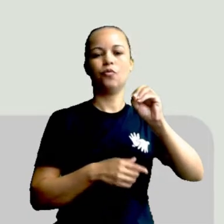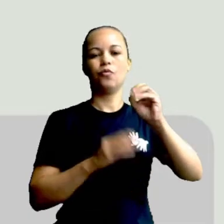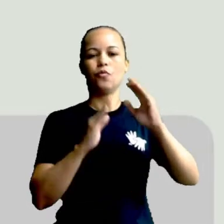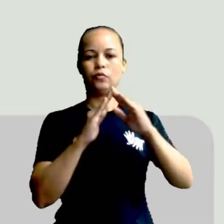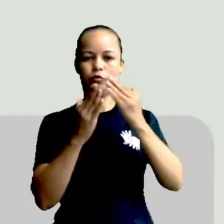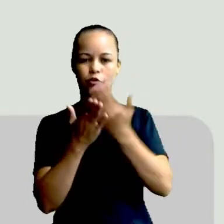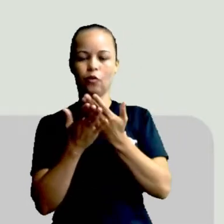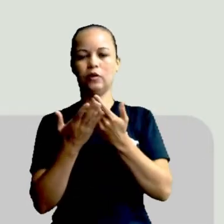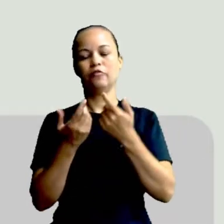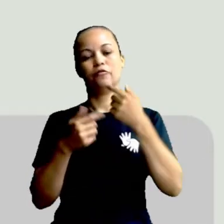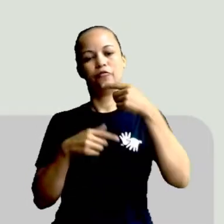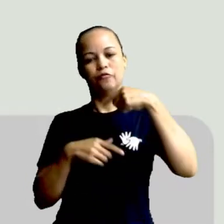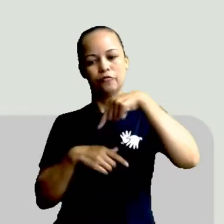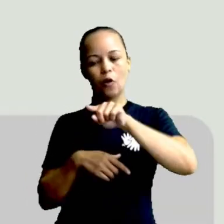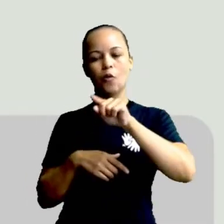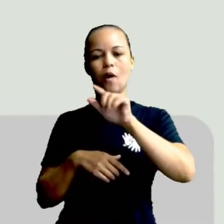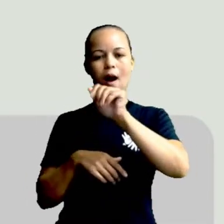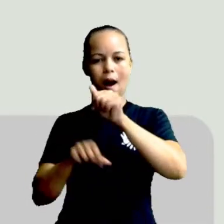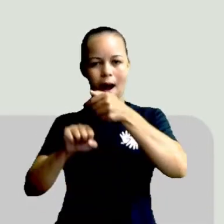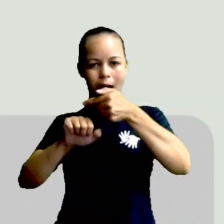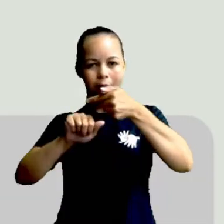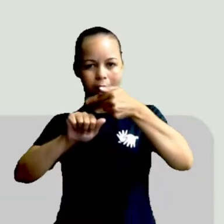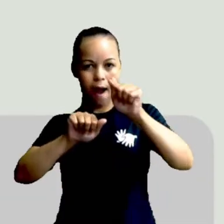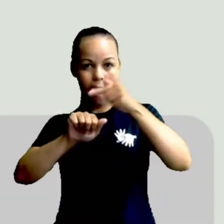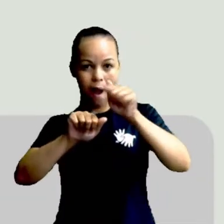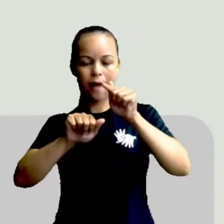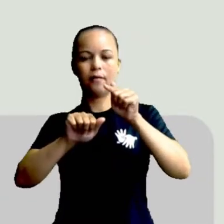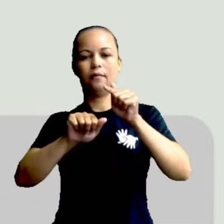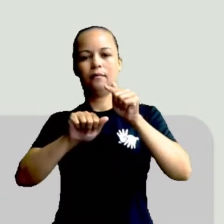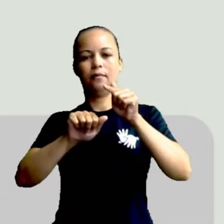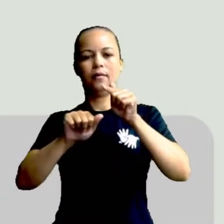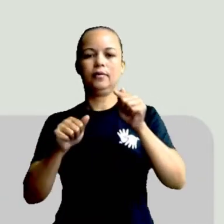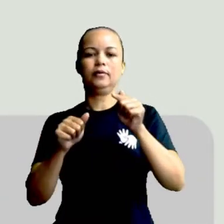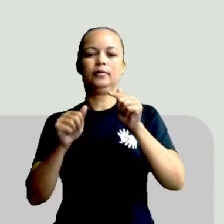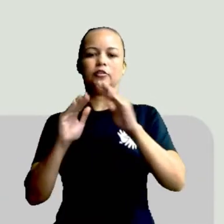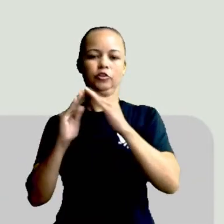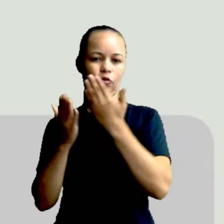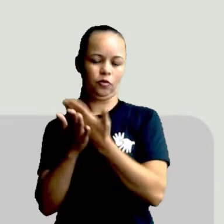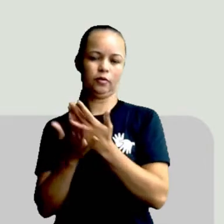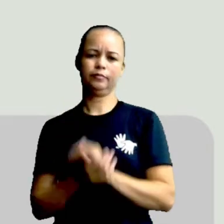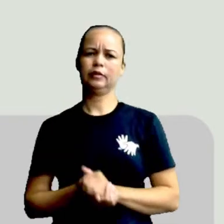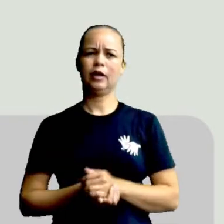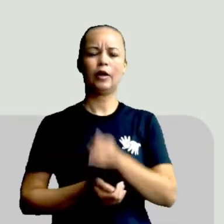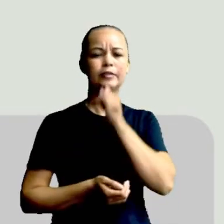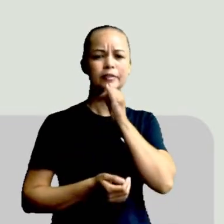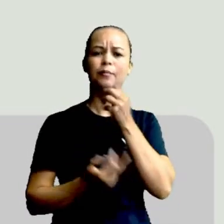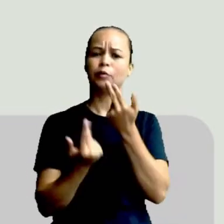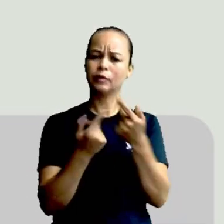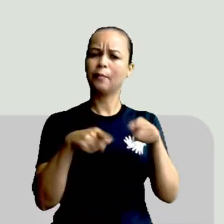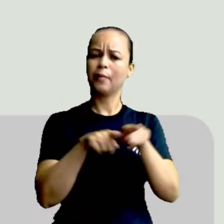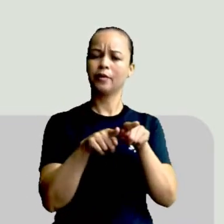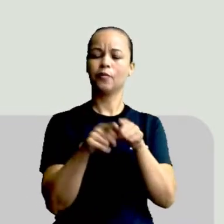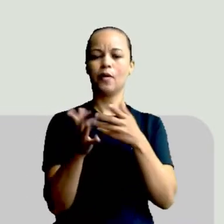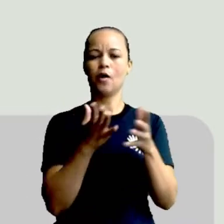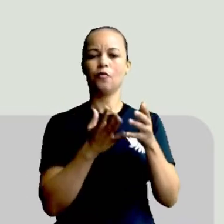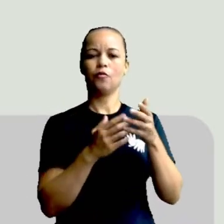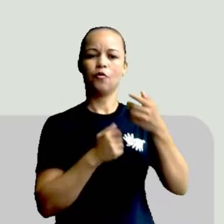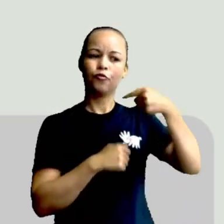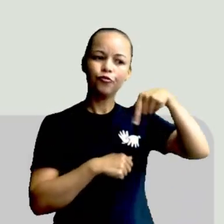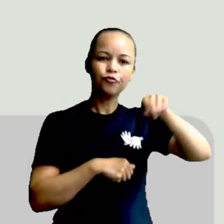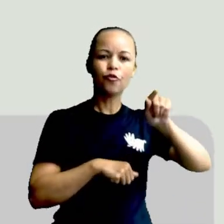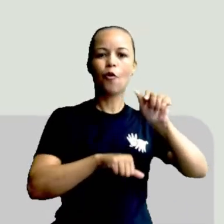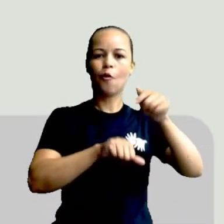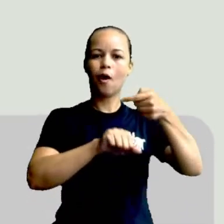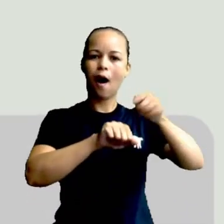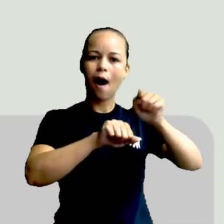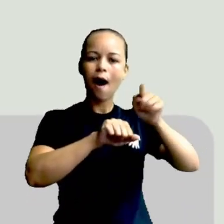a crazy a mesma coisa né o mesmo exemplo é um voo a praça vou a praça se eu substituir Praça